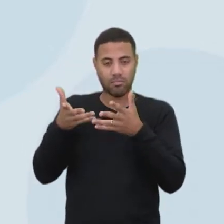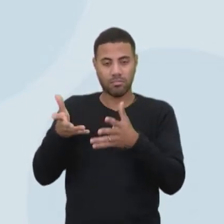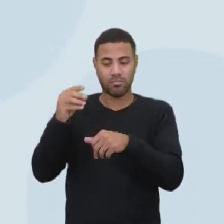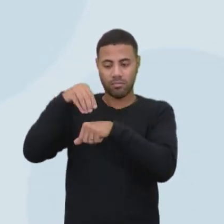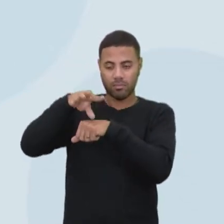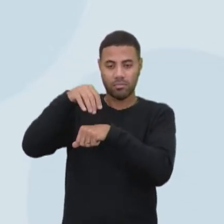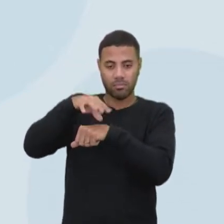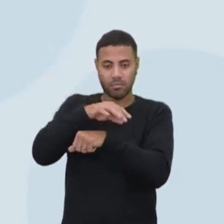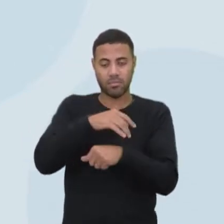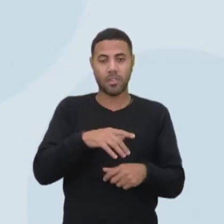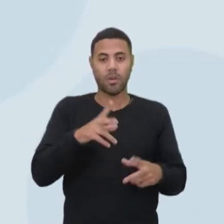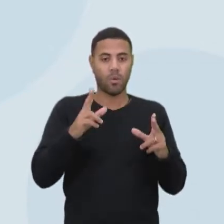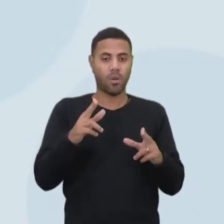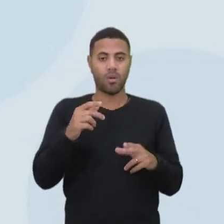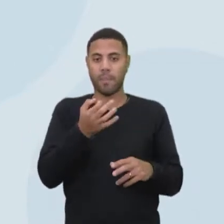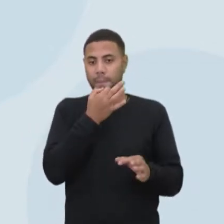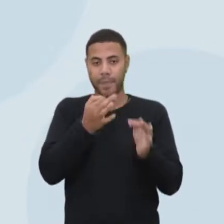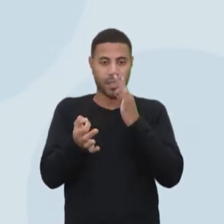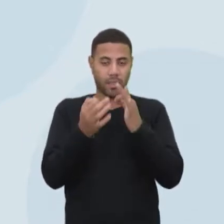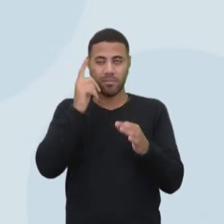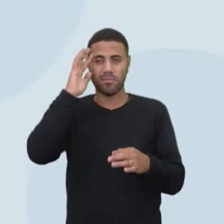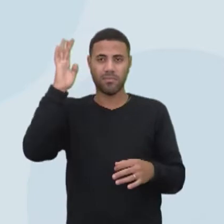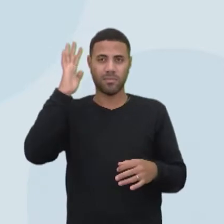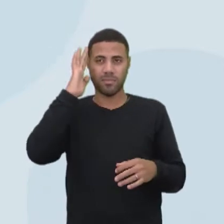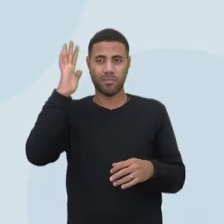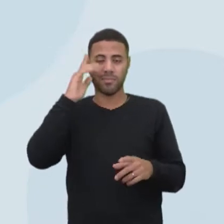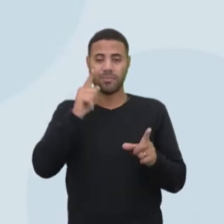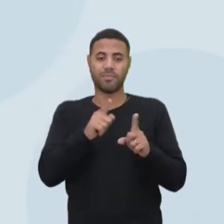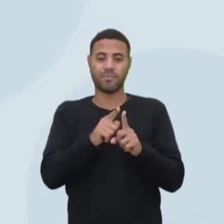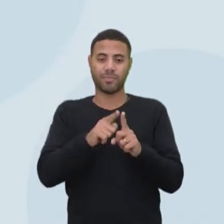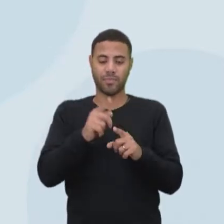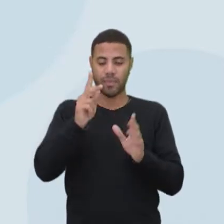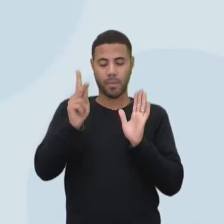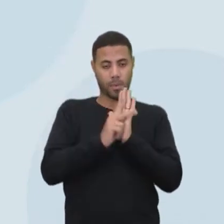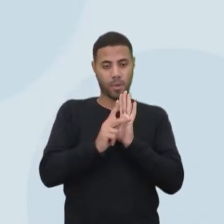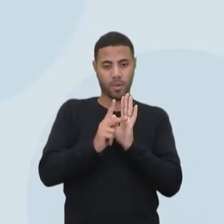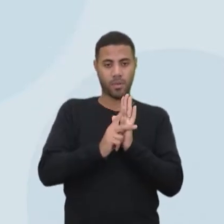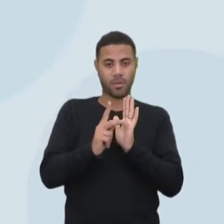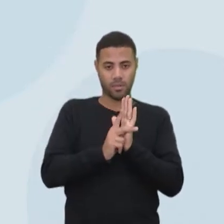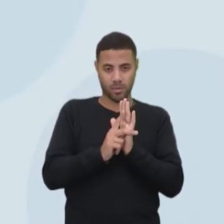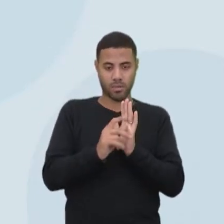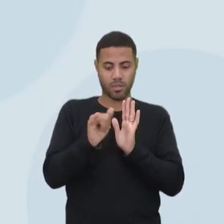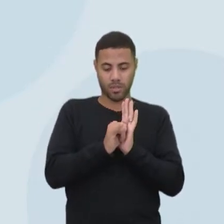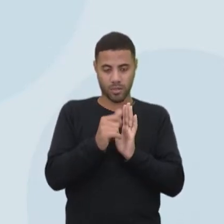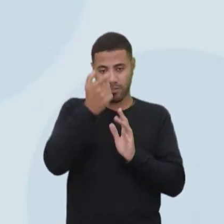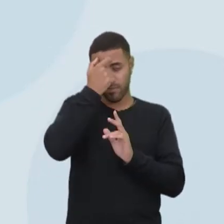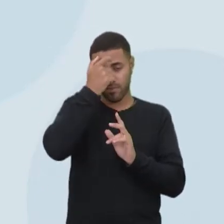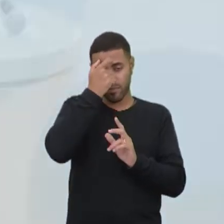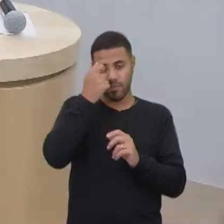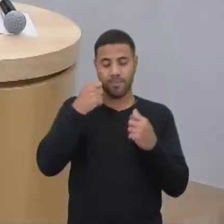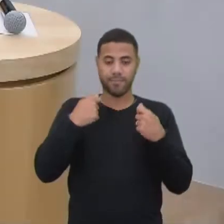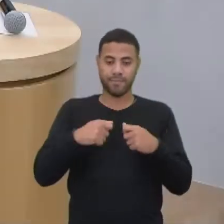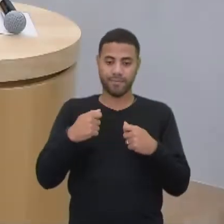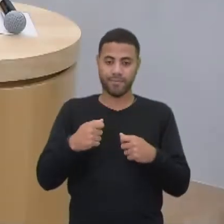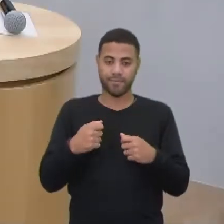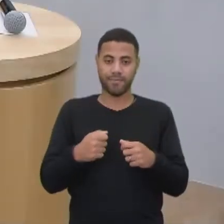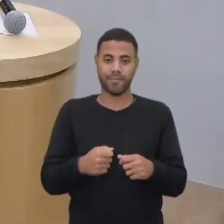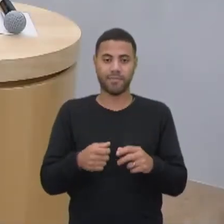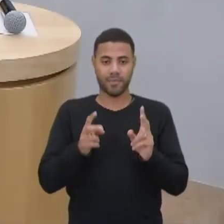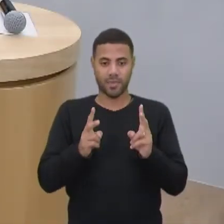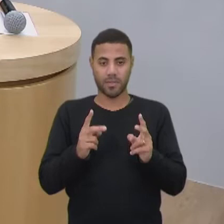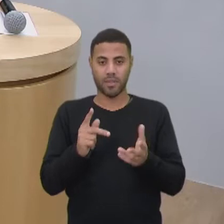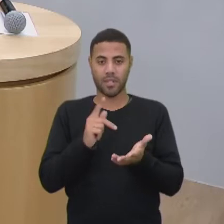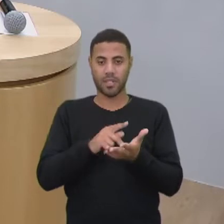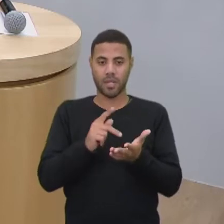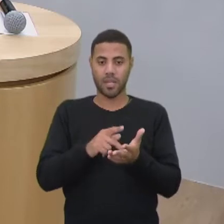crítica sobre aquilo. E quando a gente fala crítica, é um pensamento próprio, né? Uma análise, uma né? análise dele. Uma crítica, ela